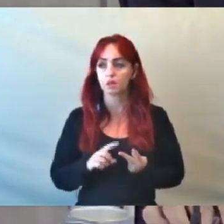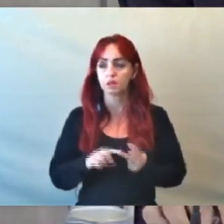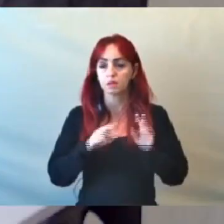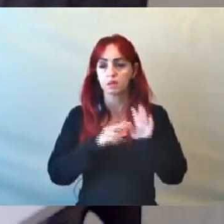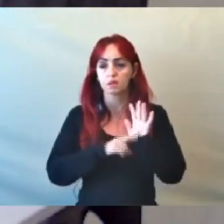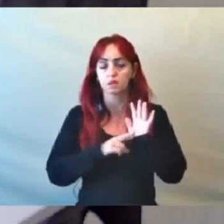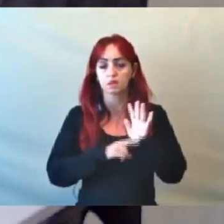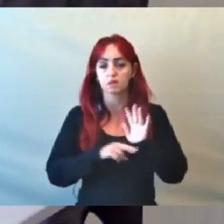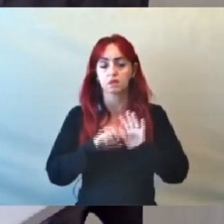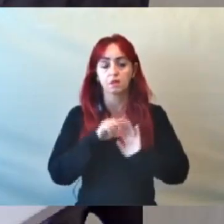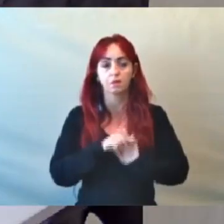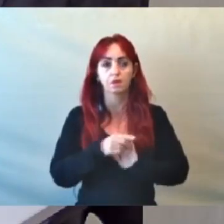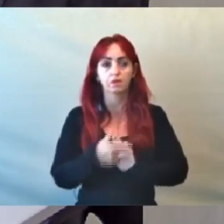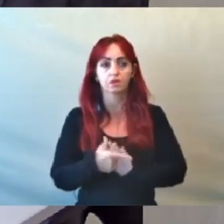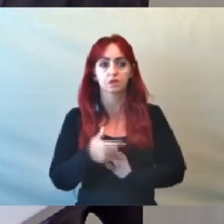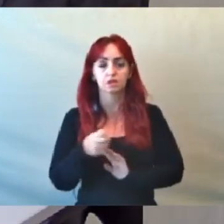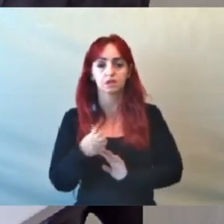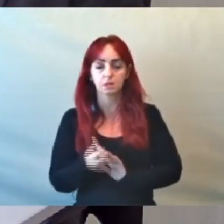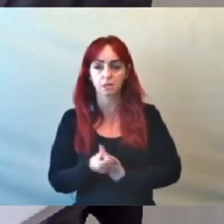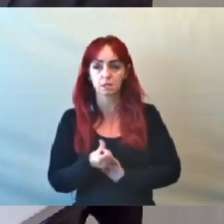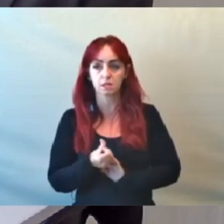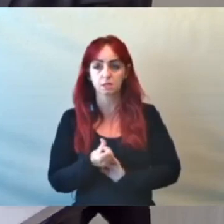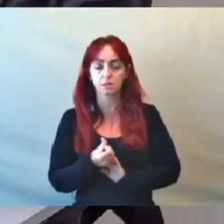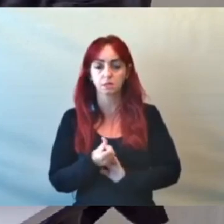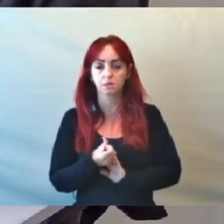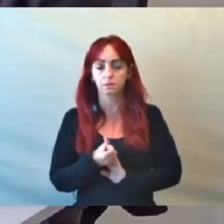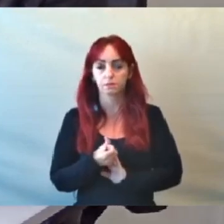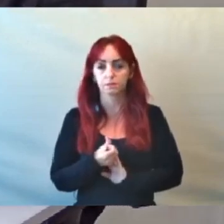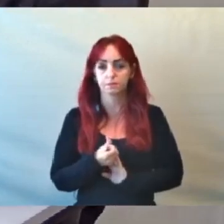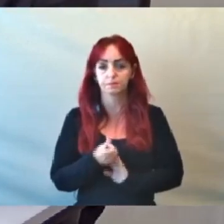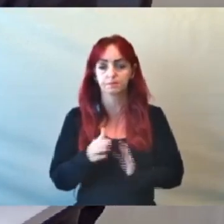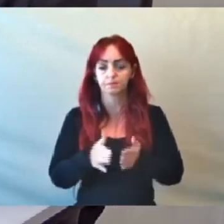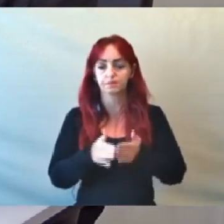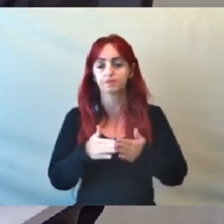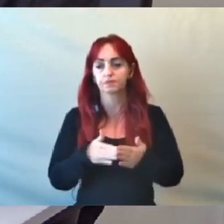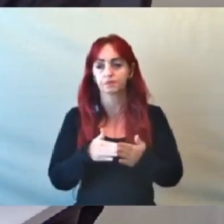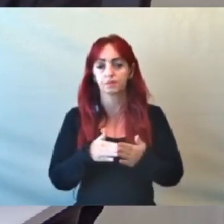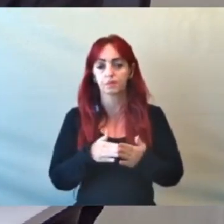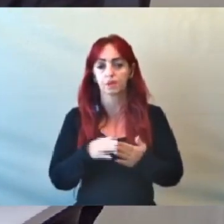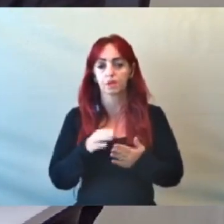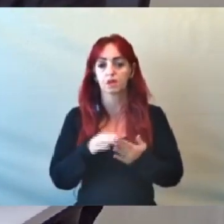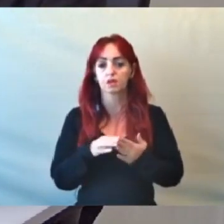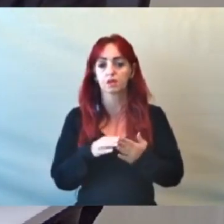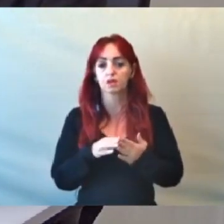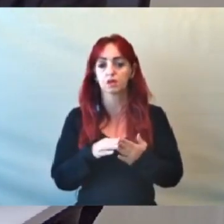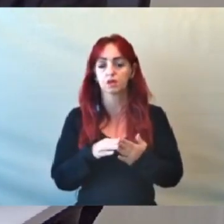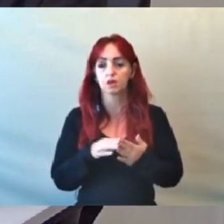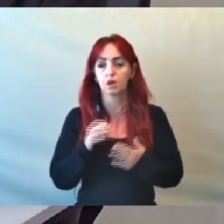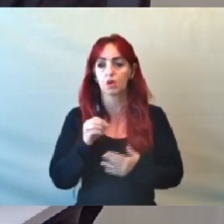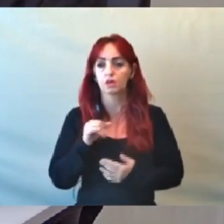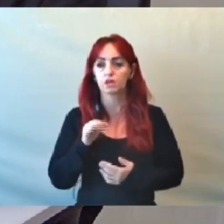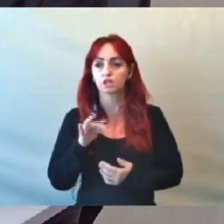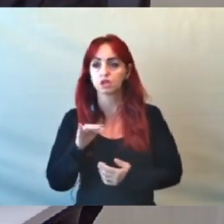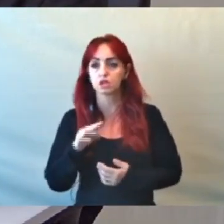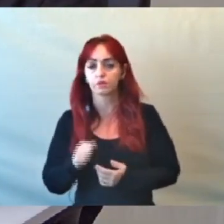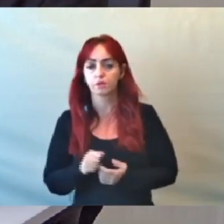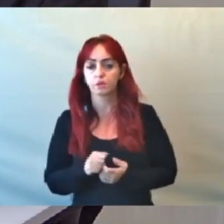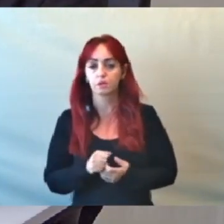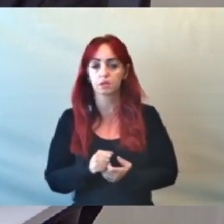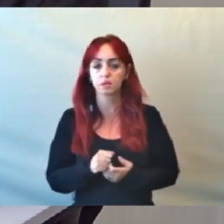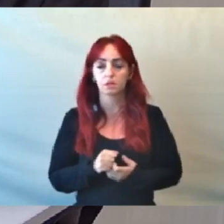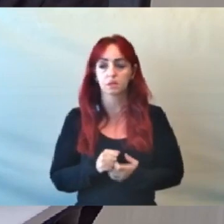em turno único, solicitação, realização de oitiva. Finalidade: intimar a senhora Ana Paula Fernandes Viana